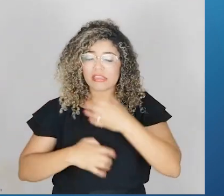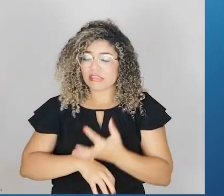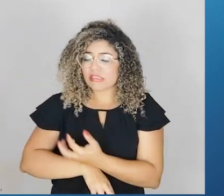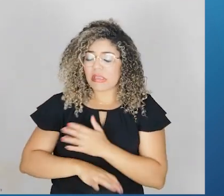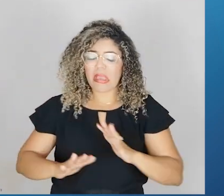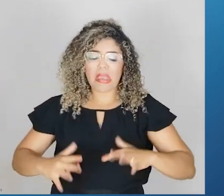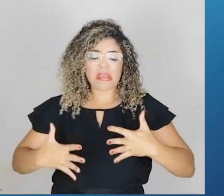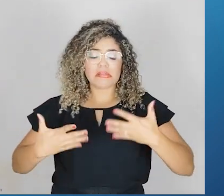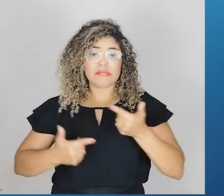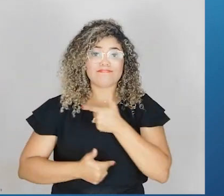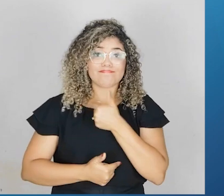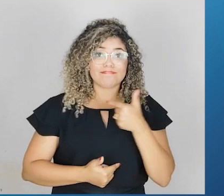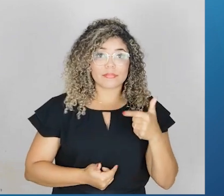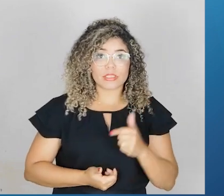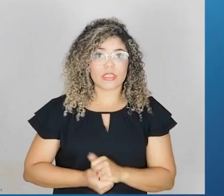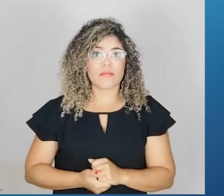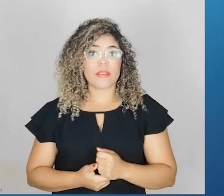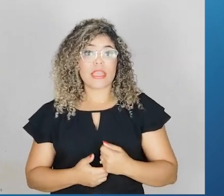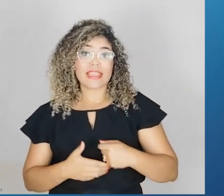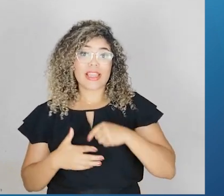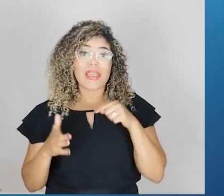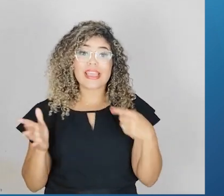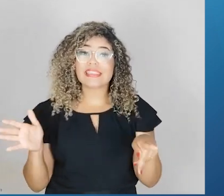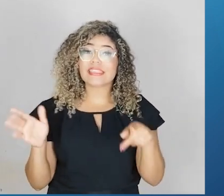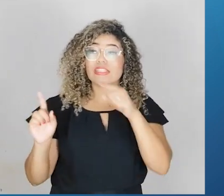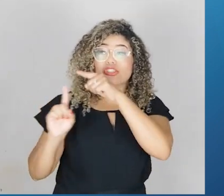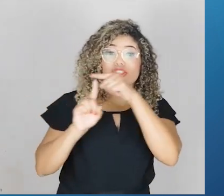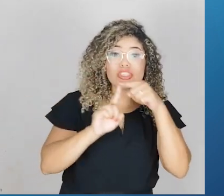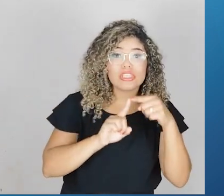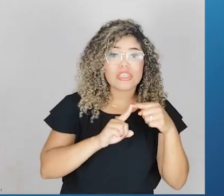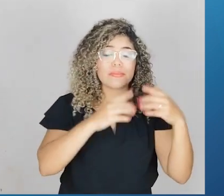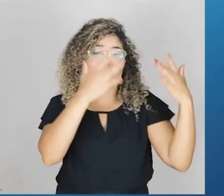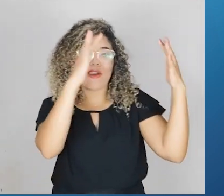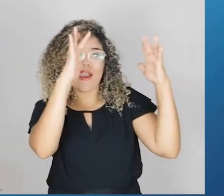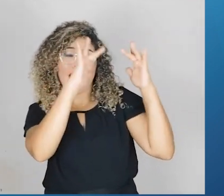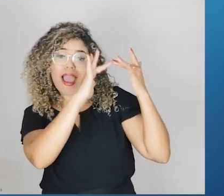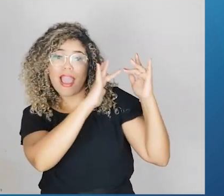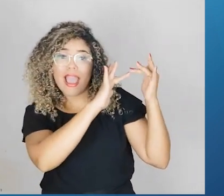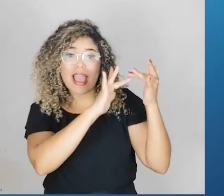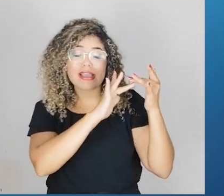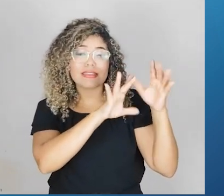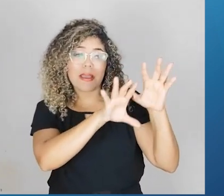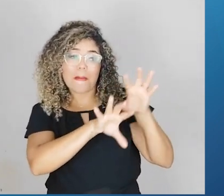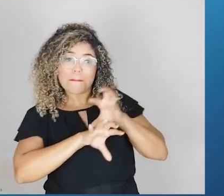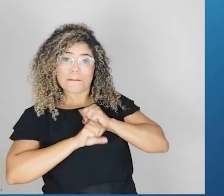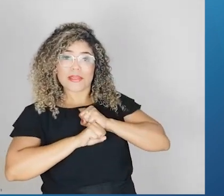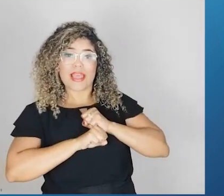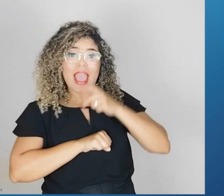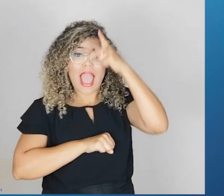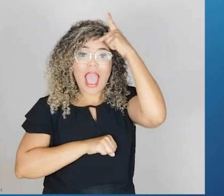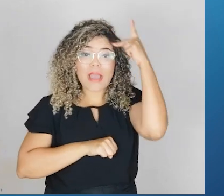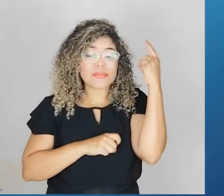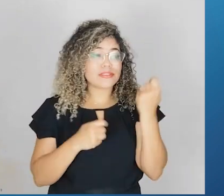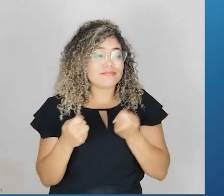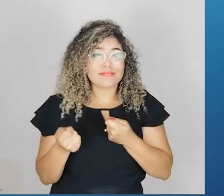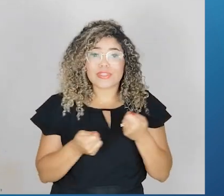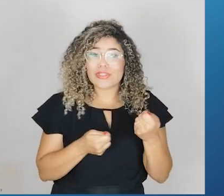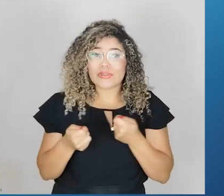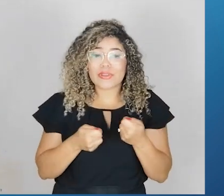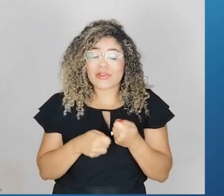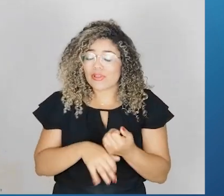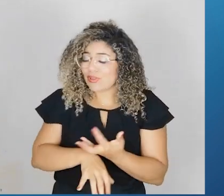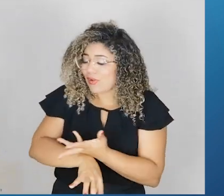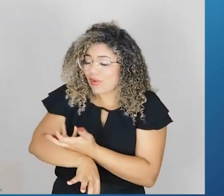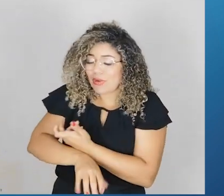estímulos externos. Então, nós temos aqui drogas que atuam nos receptores. Então, a pessoa não tem muito controle sobre as suas